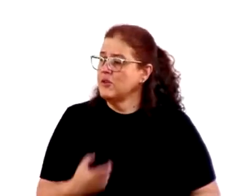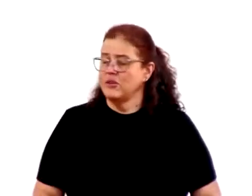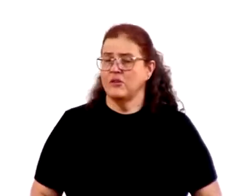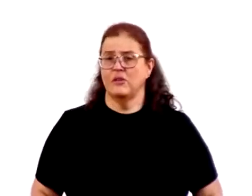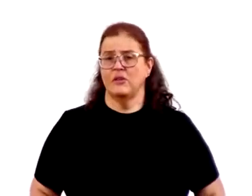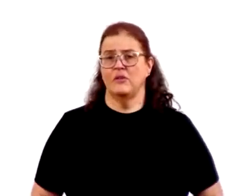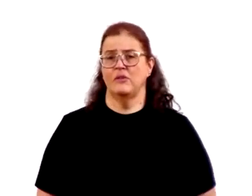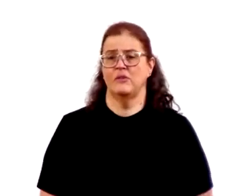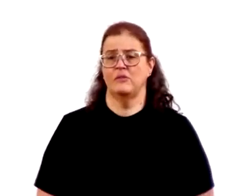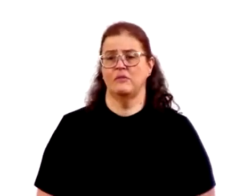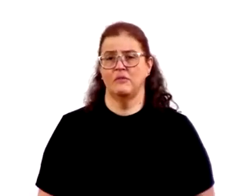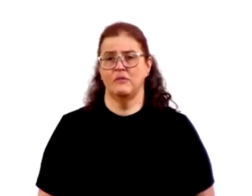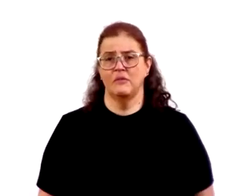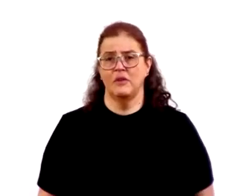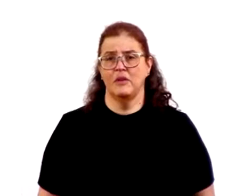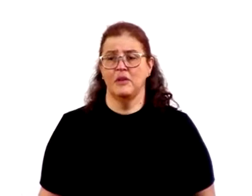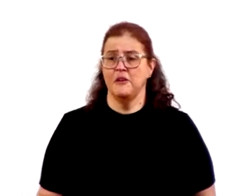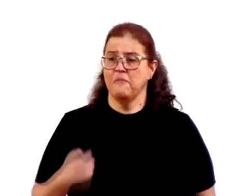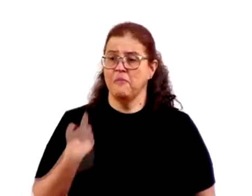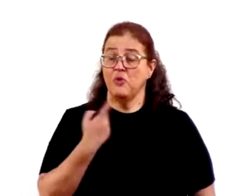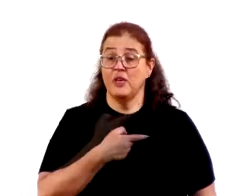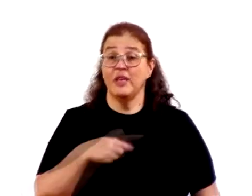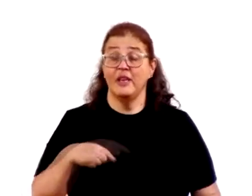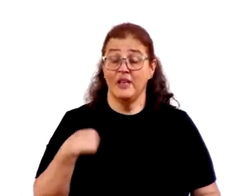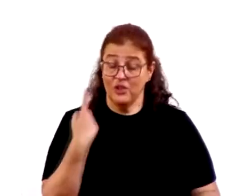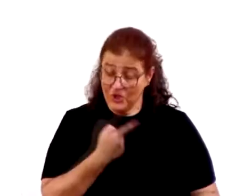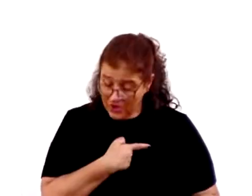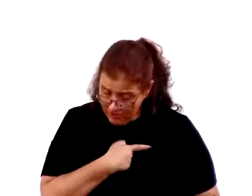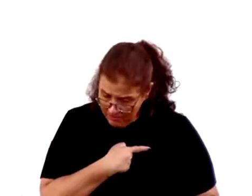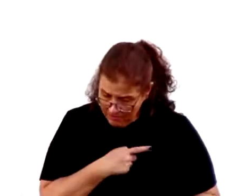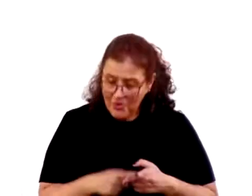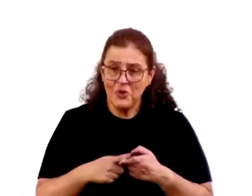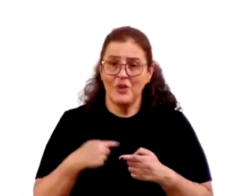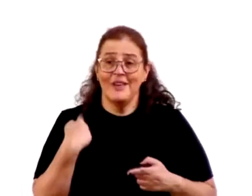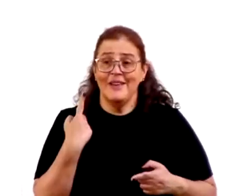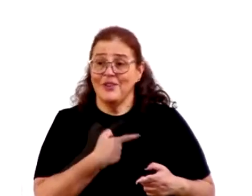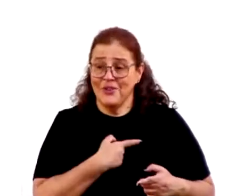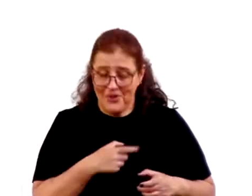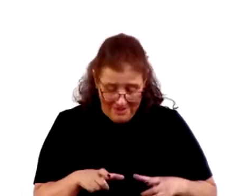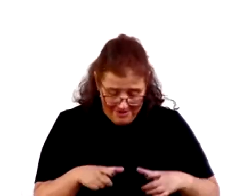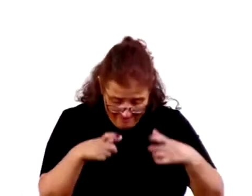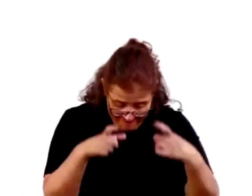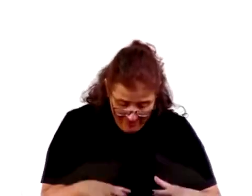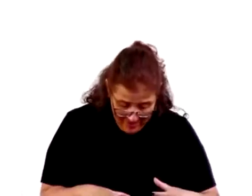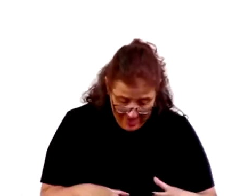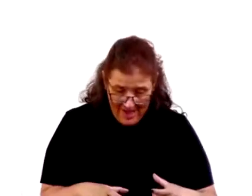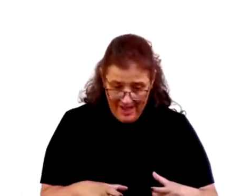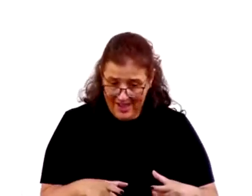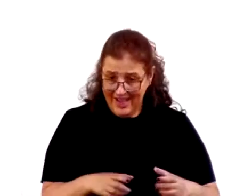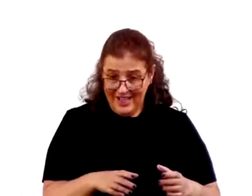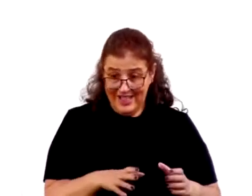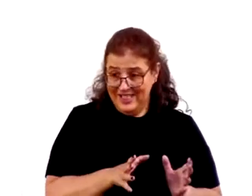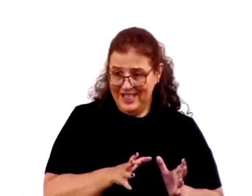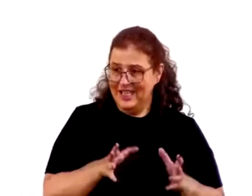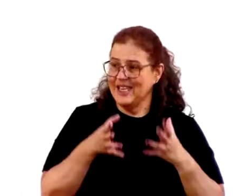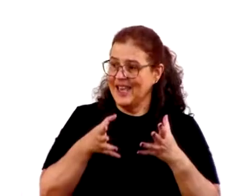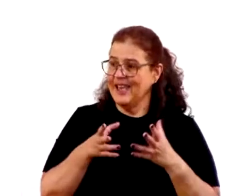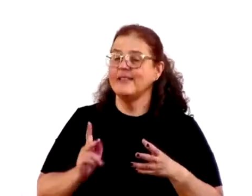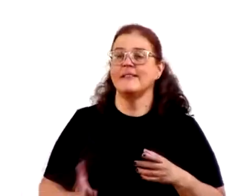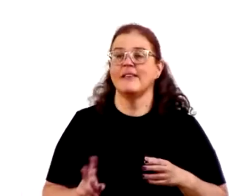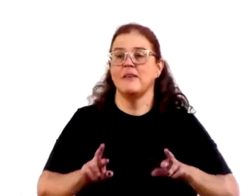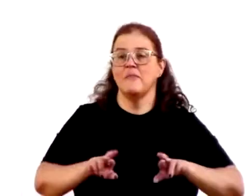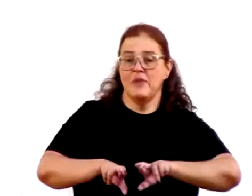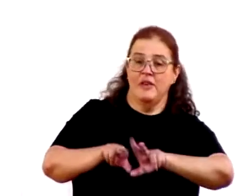Por que nós saímos do nosso lugar? Qual é o nosso lugar? Lembrem, o sol, daqui para lá,